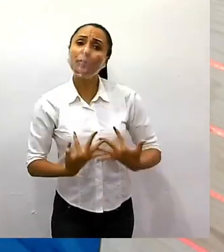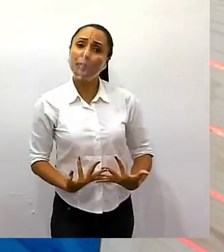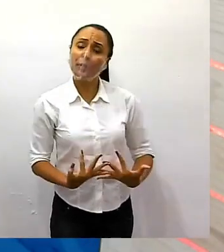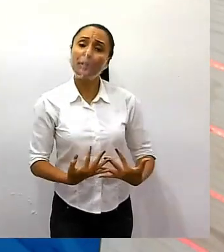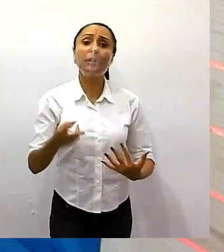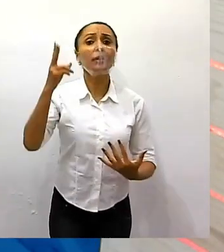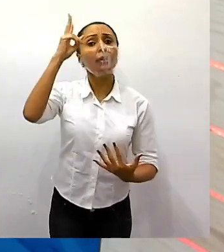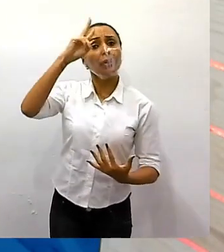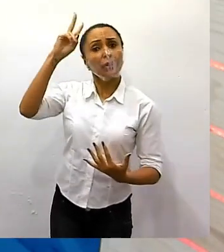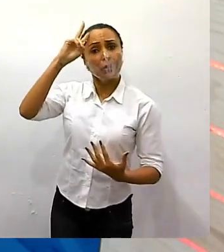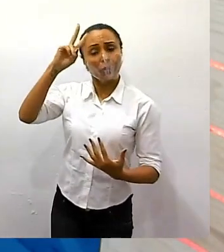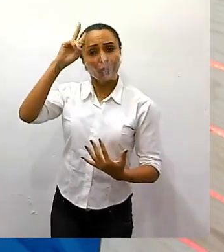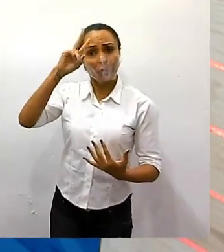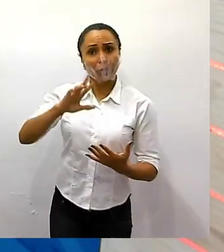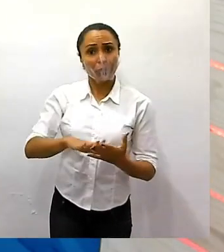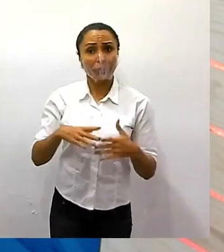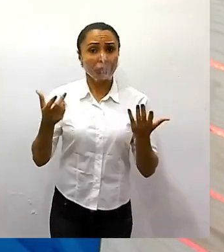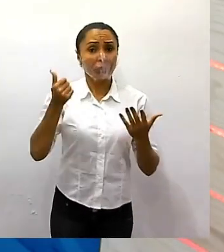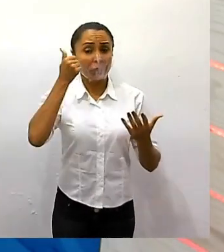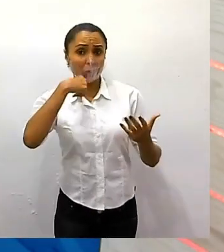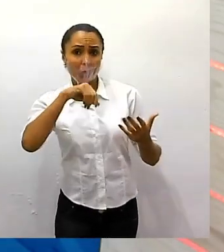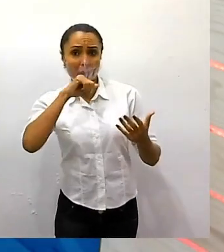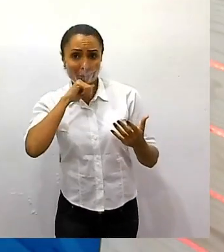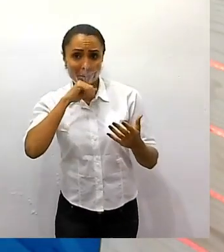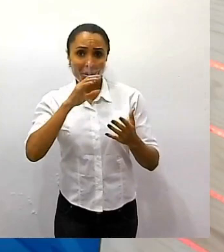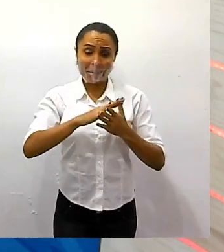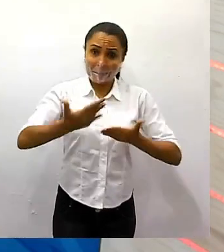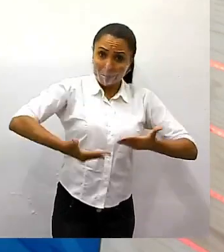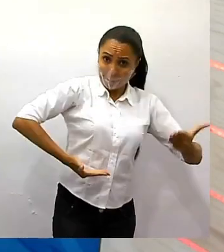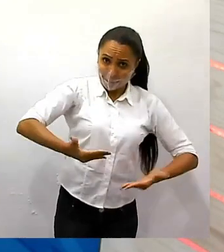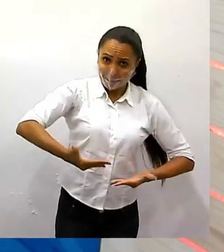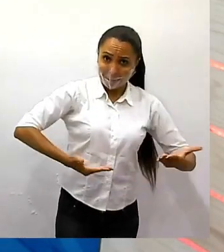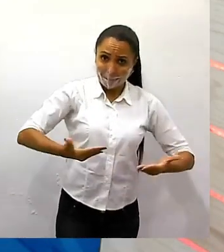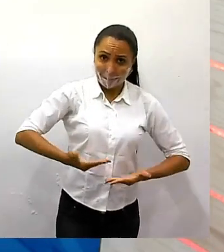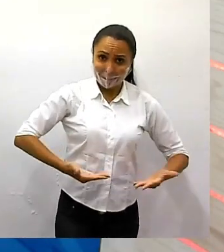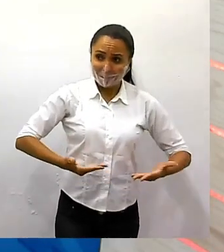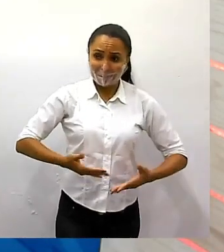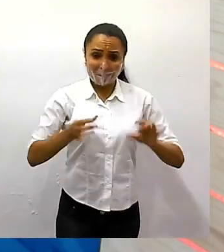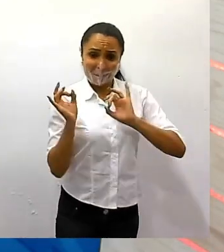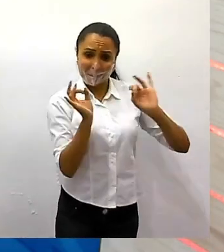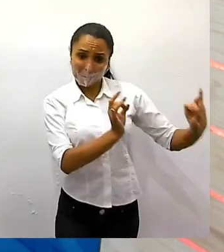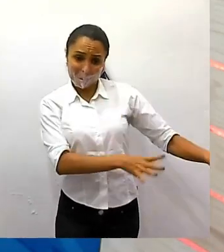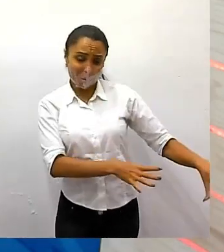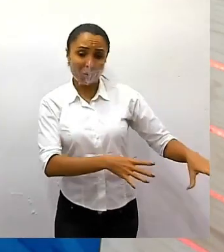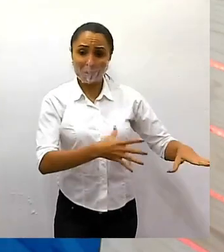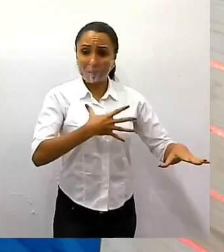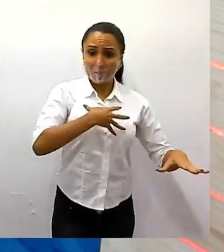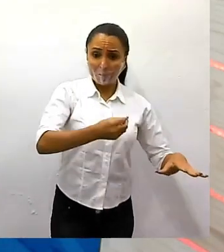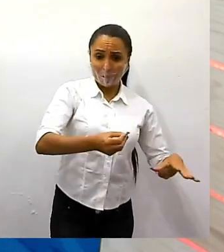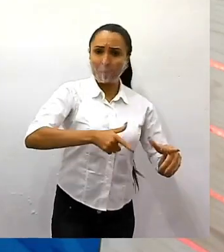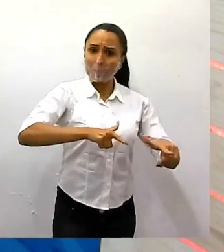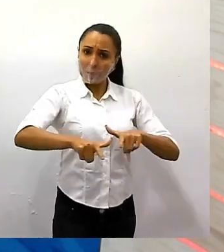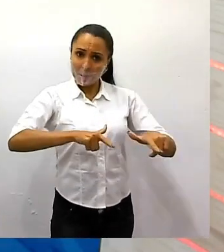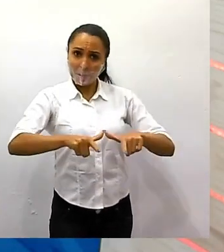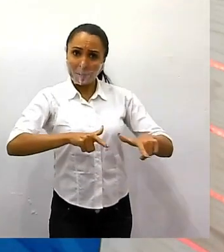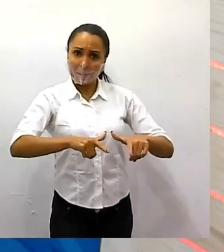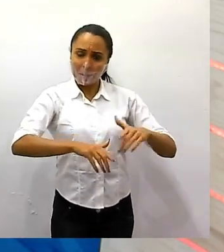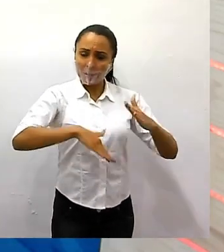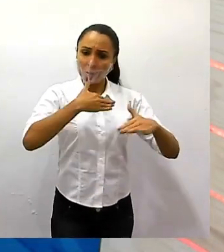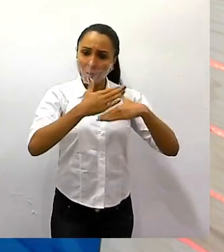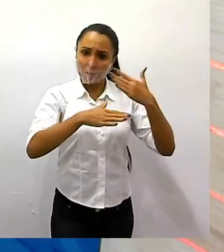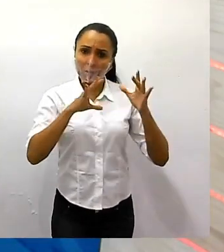a história de uma mãe que é doméstica e deixa a filha para poder trabalhar, e da reconstrução desses